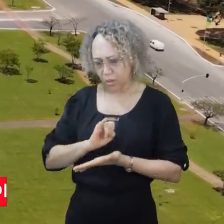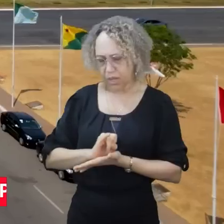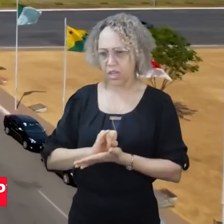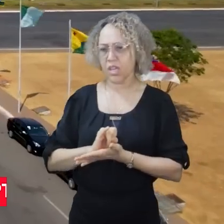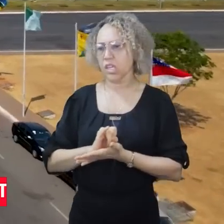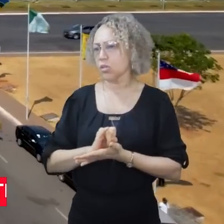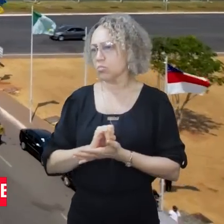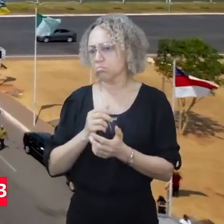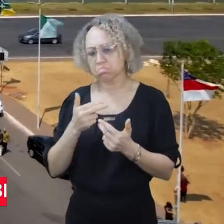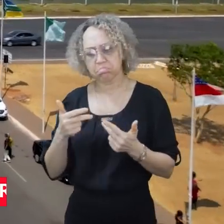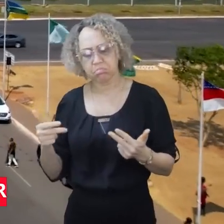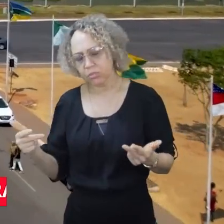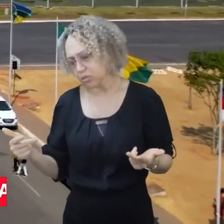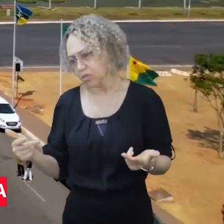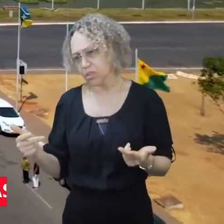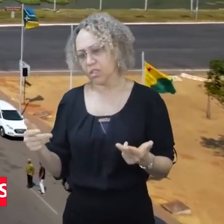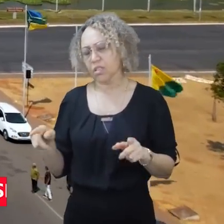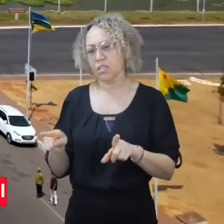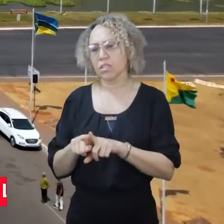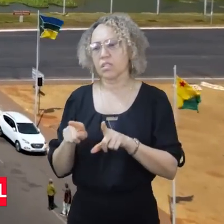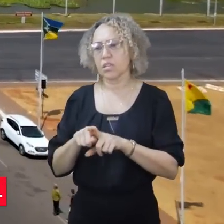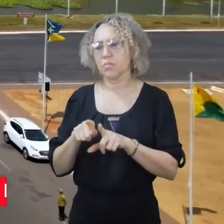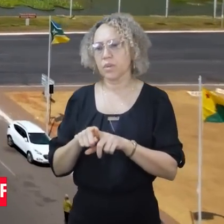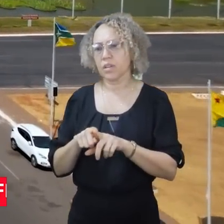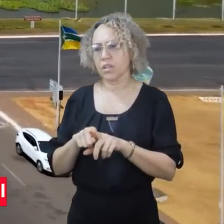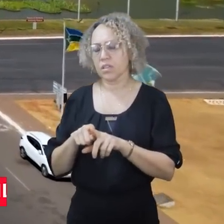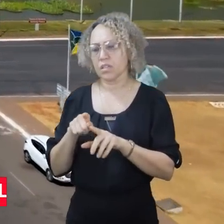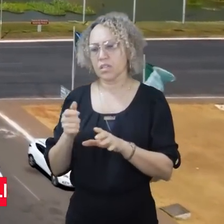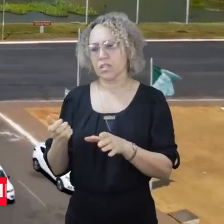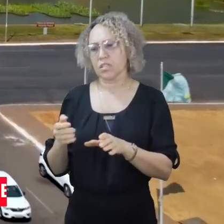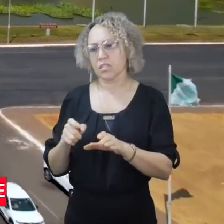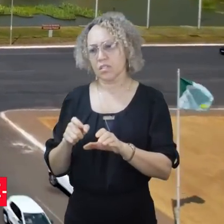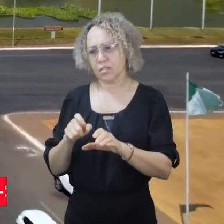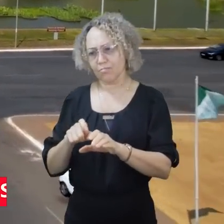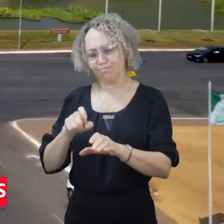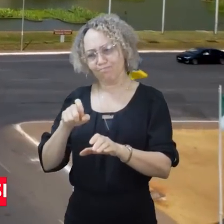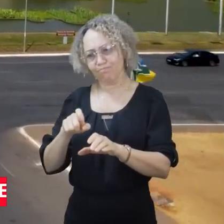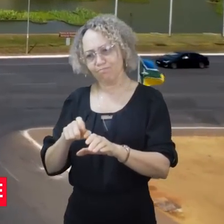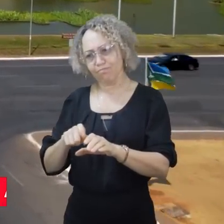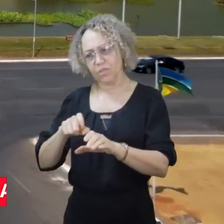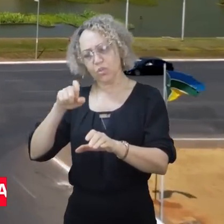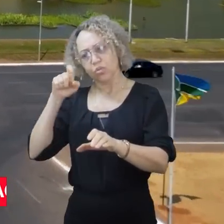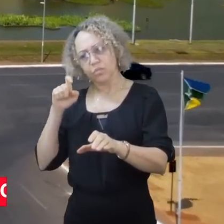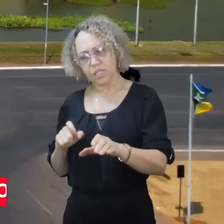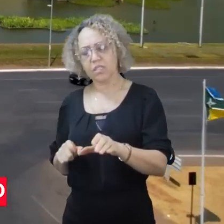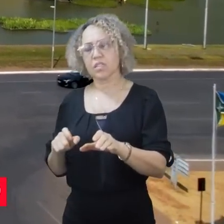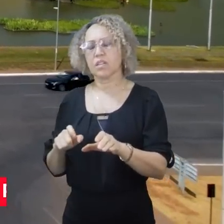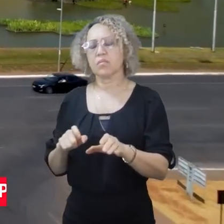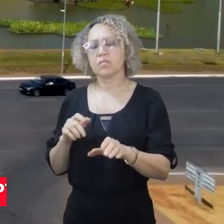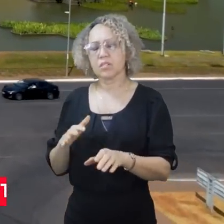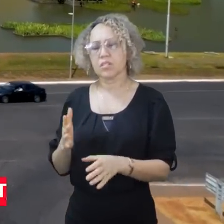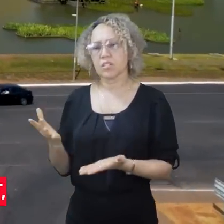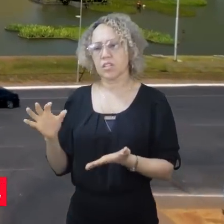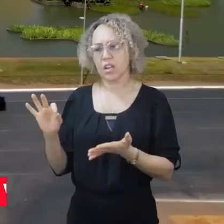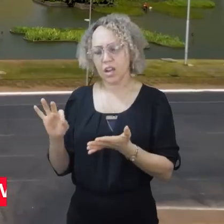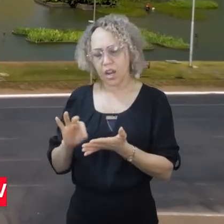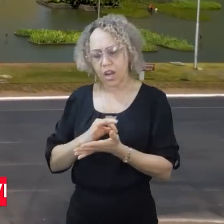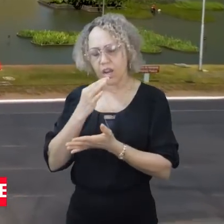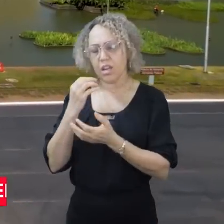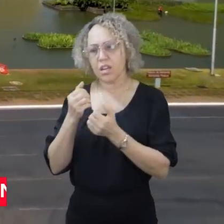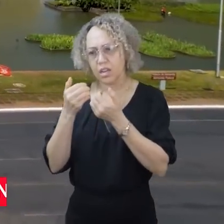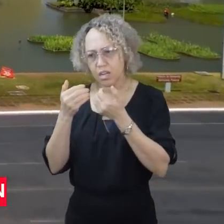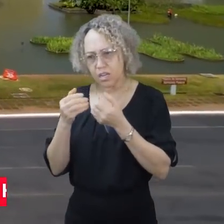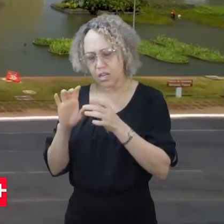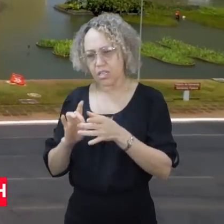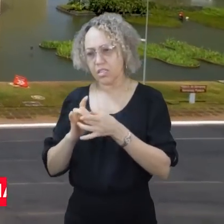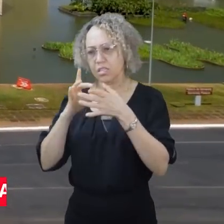de serviços, além da suspensão de concessões ou outras obrigações do Brasil em relação a direitos